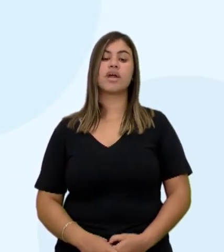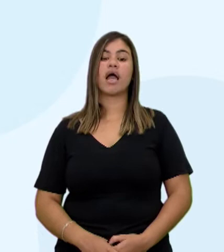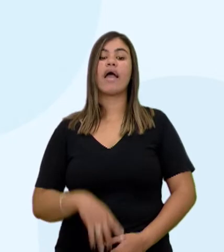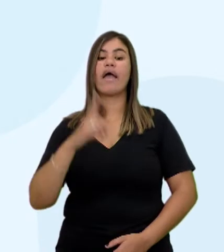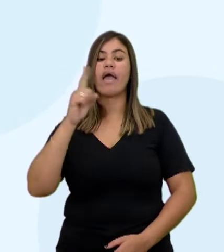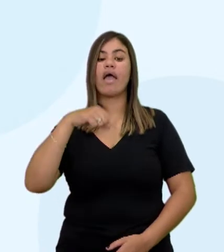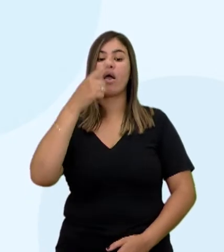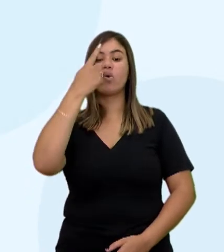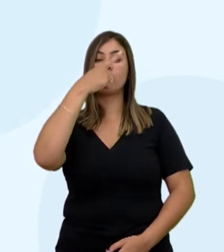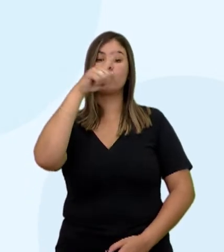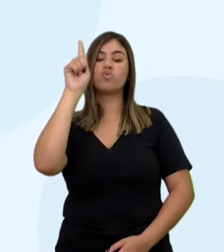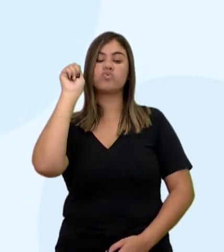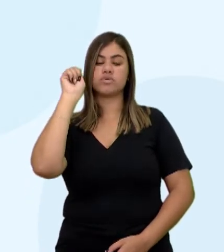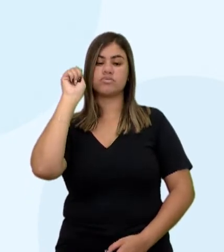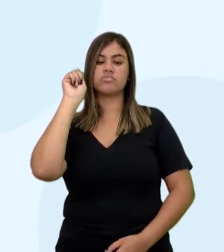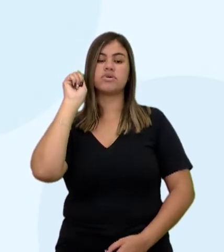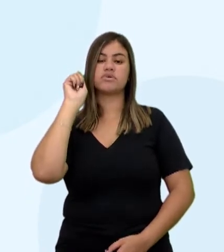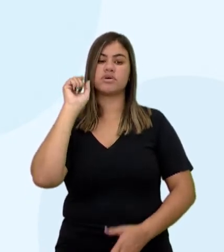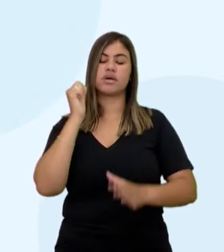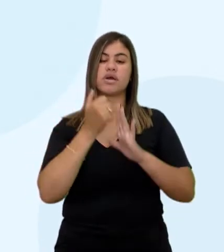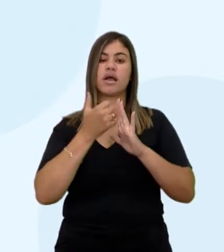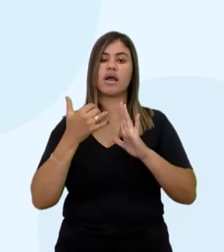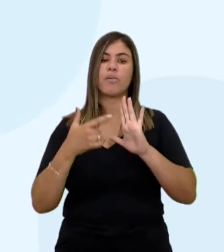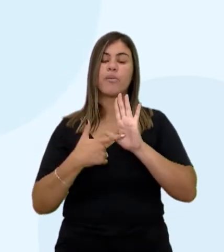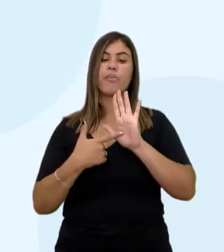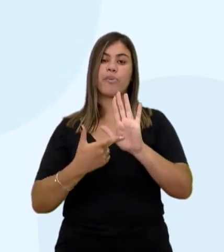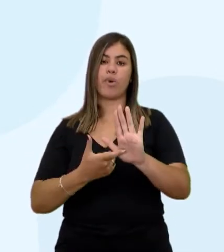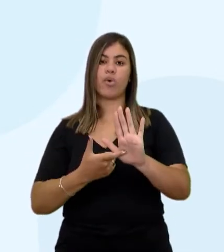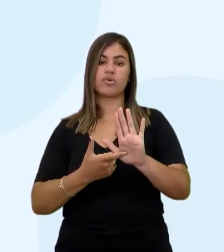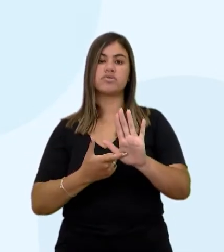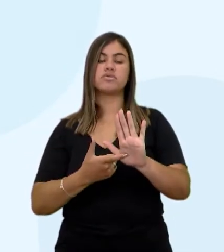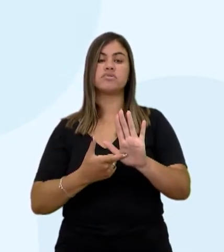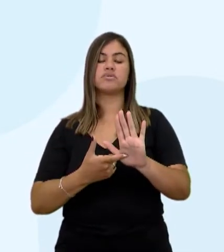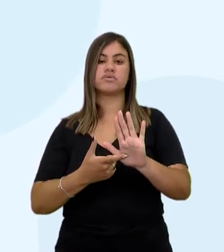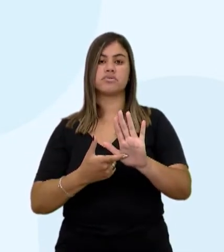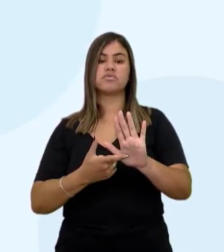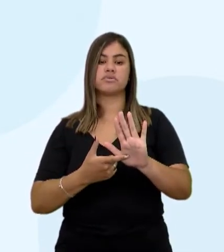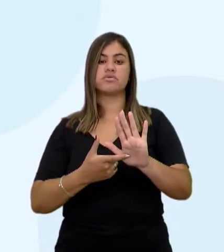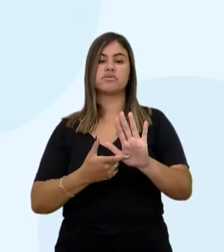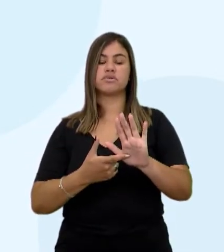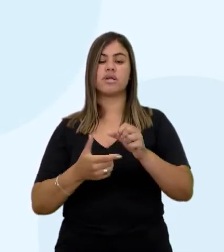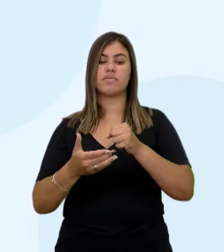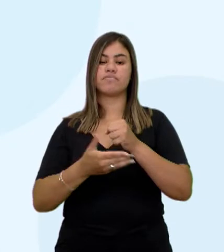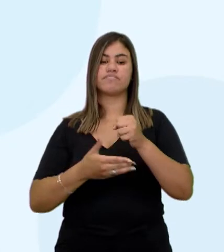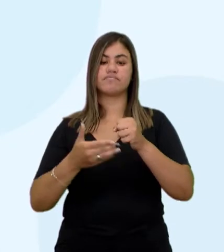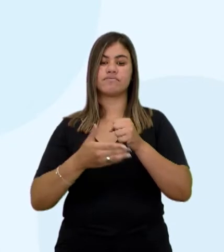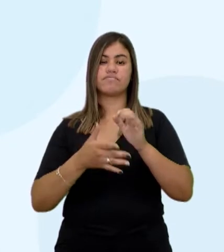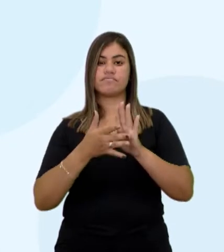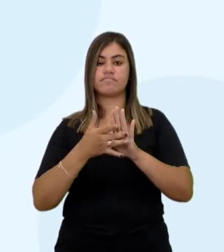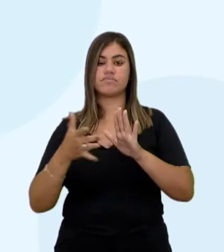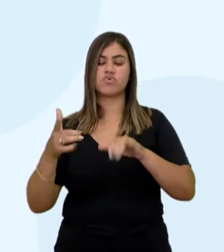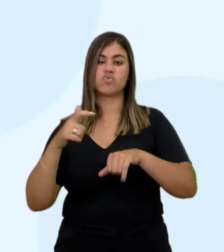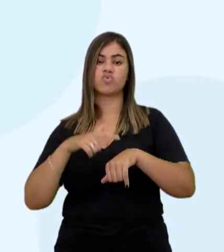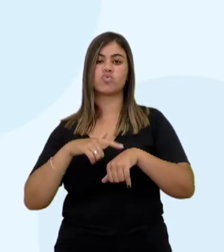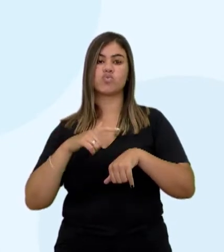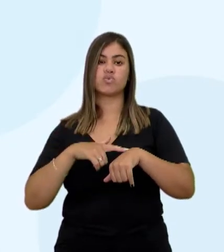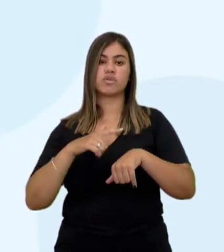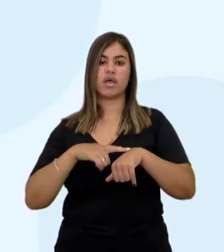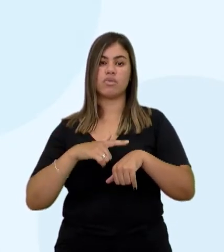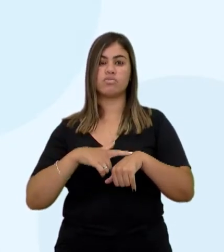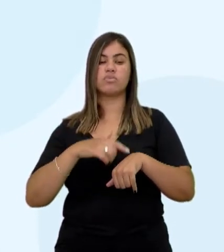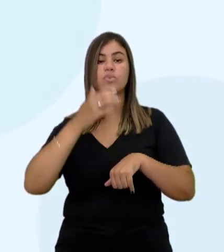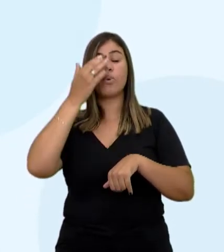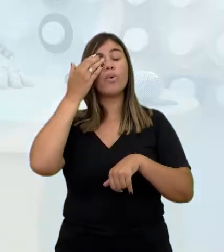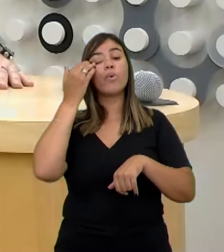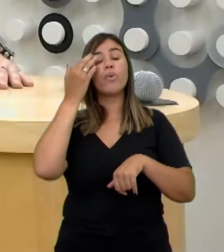últimas características aí que a gente apresenta, né, nessa estrutura da escala do tempo geológico, até porque, né, quando a